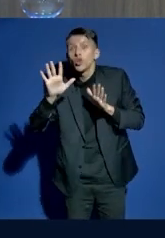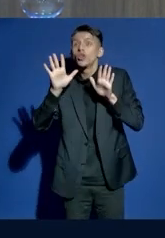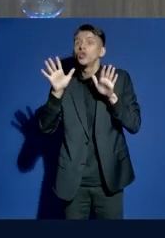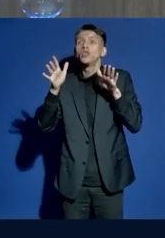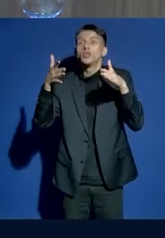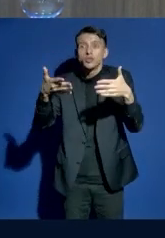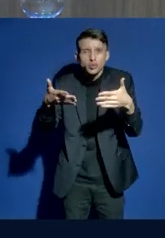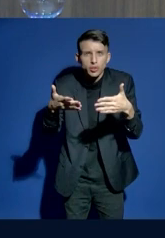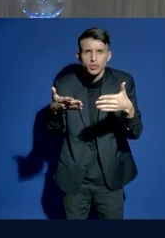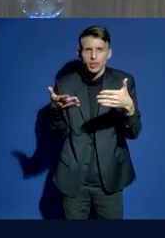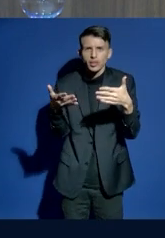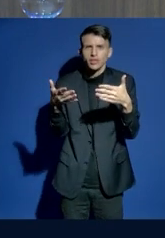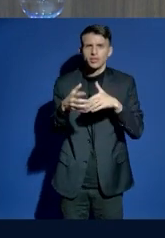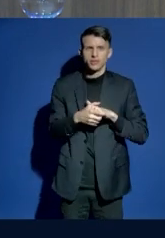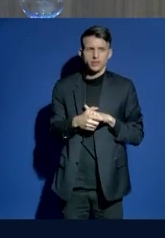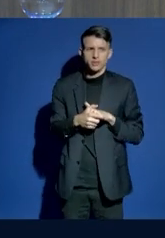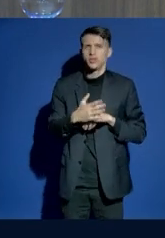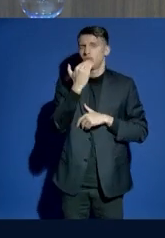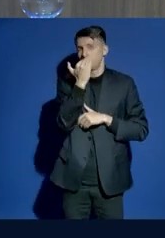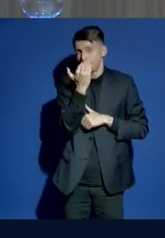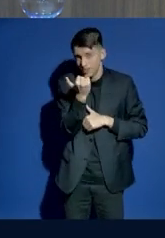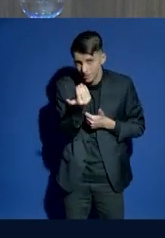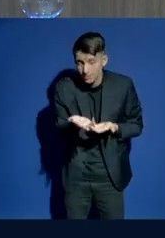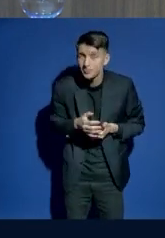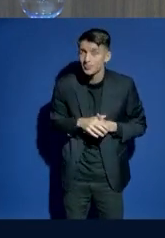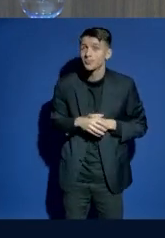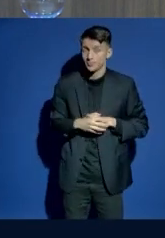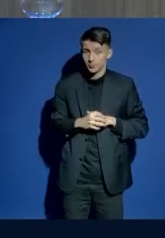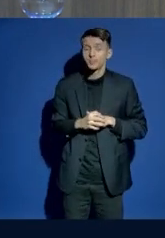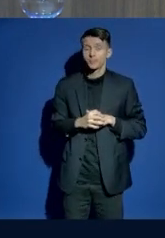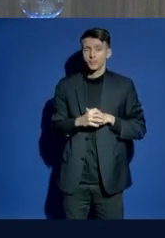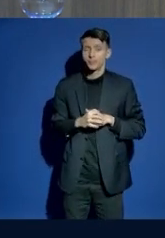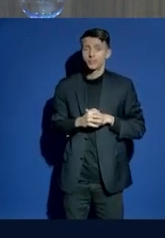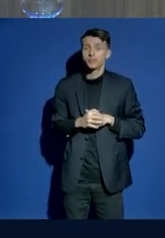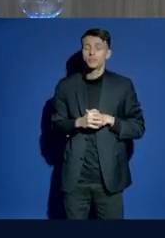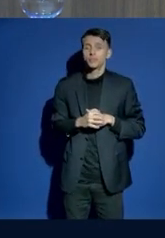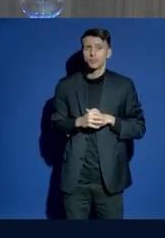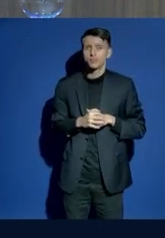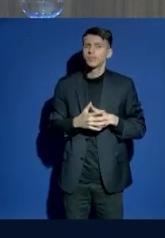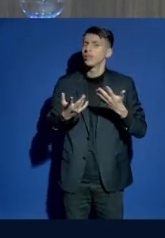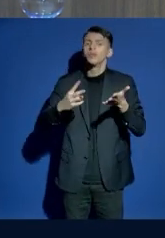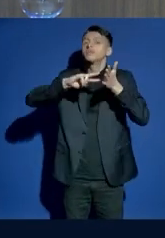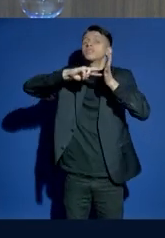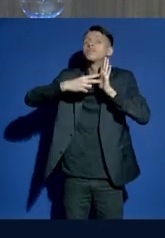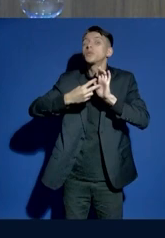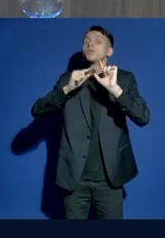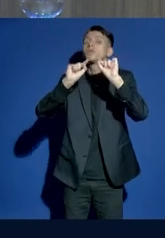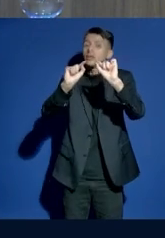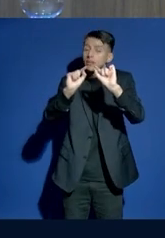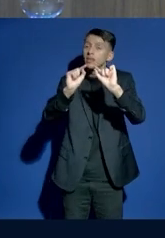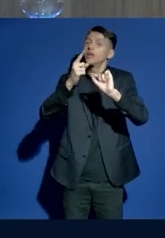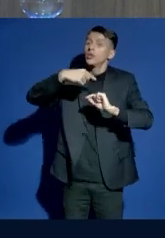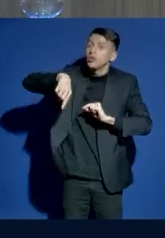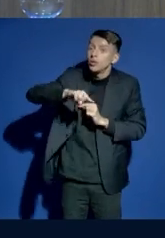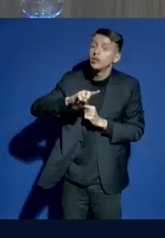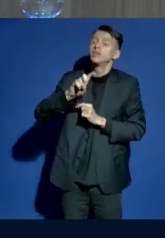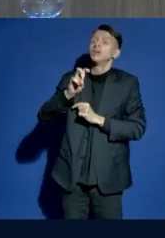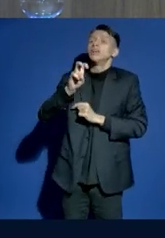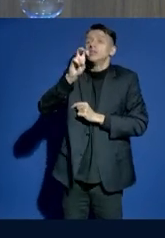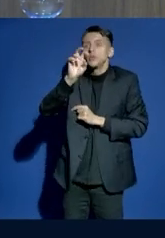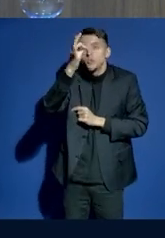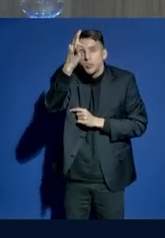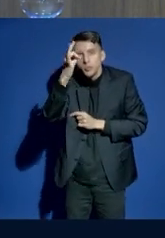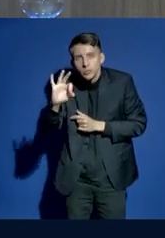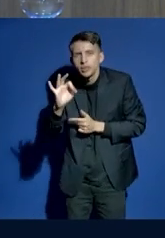do biodiesel. Então, a cada 5 pontos percentuais de